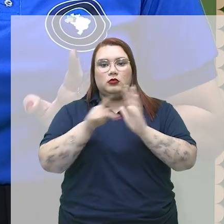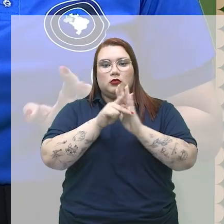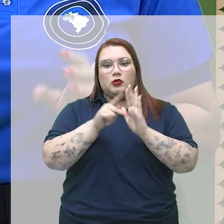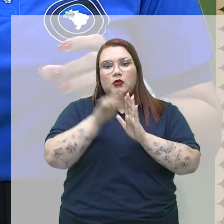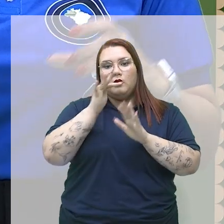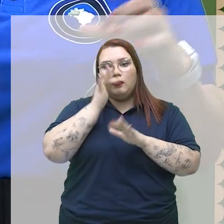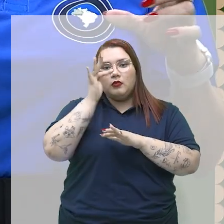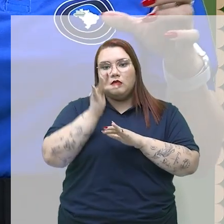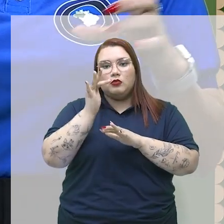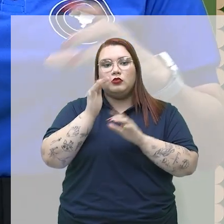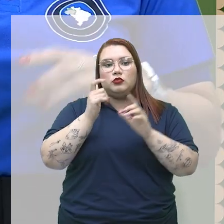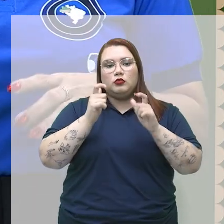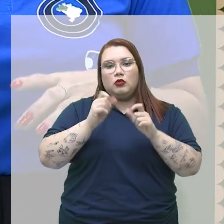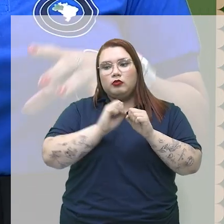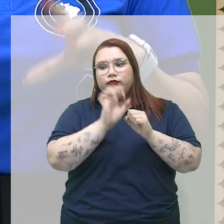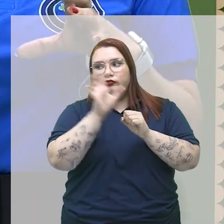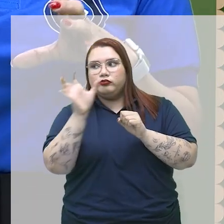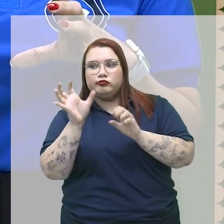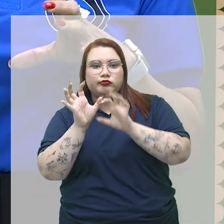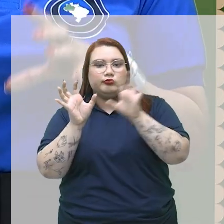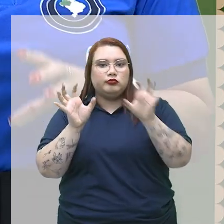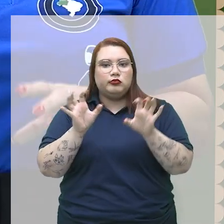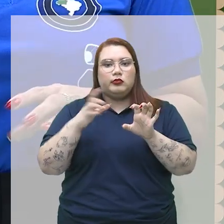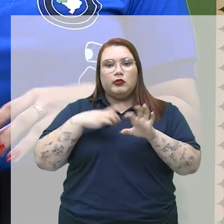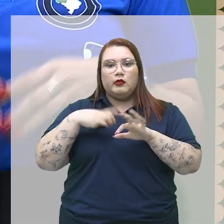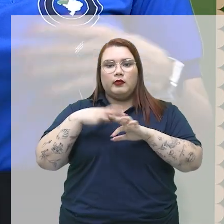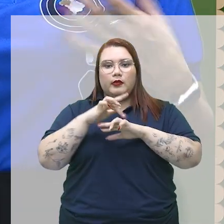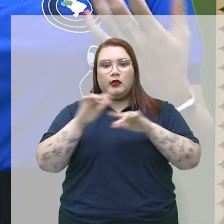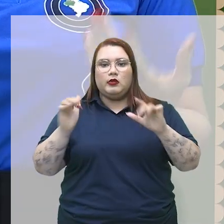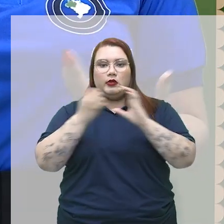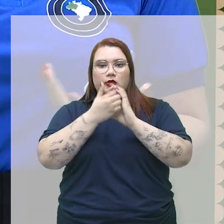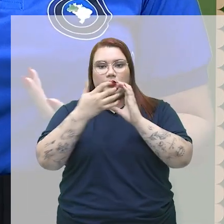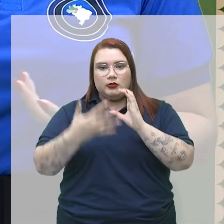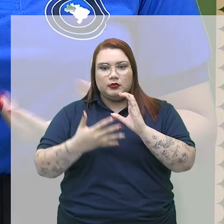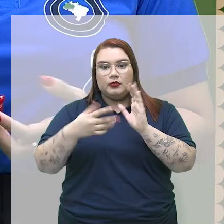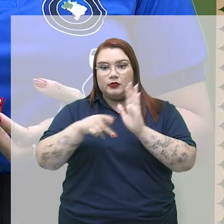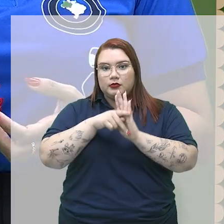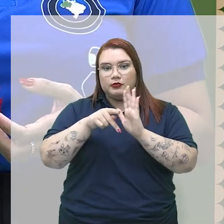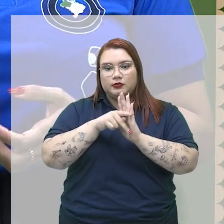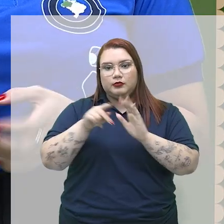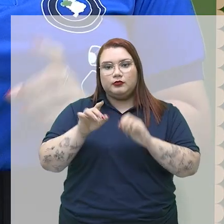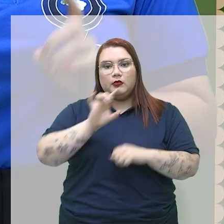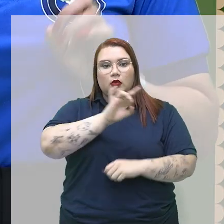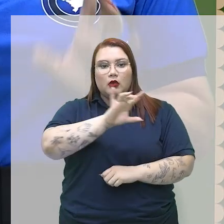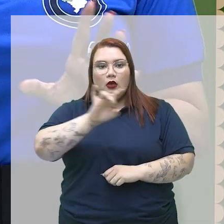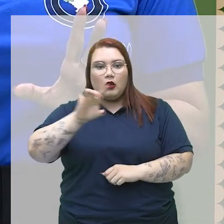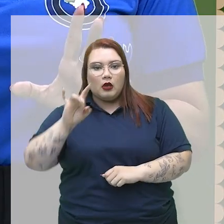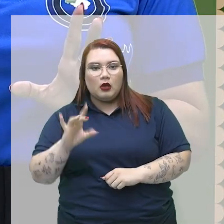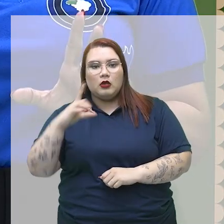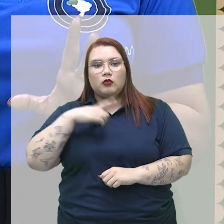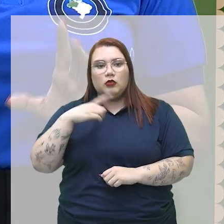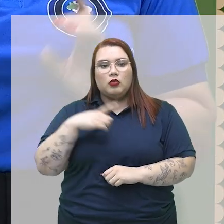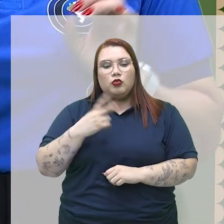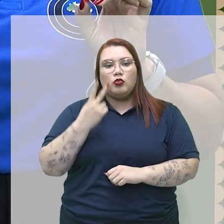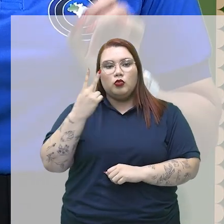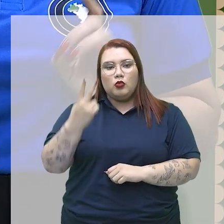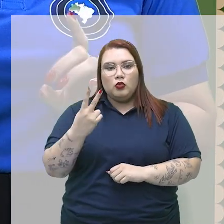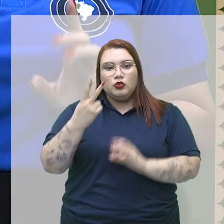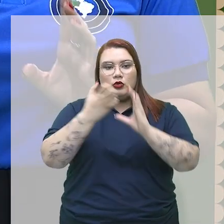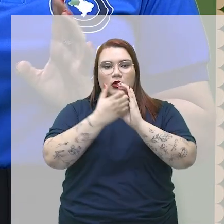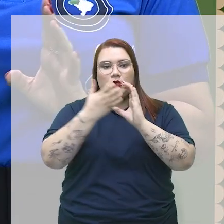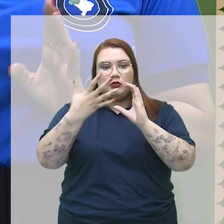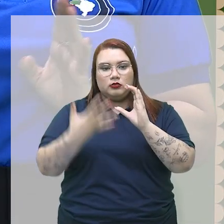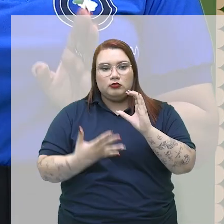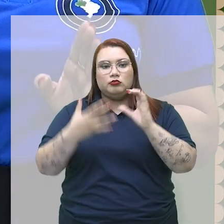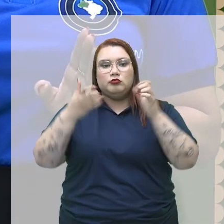localização ali, né, daquela flor, se é axial, se é terminal. Né? Então, existem vários fatores que são responsáveis. Cada indivíduo ele